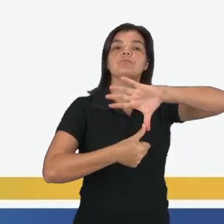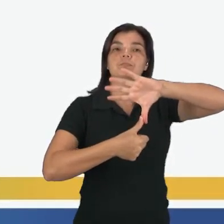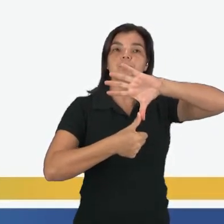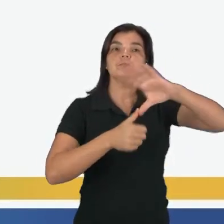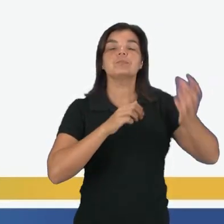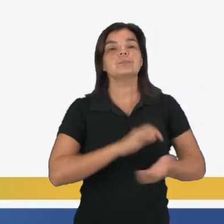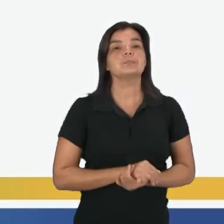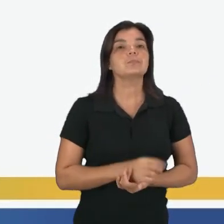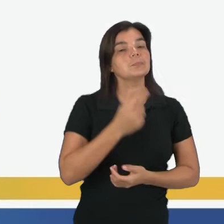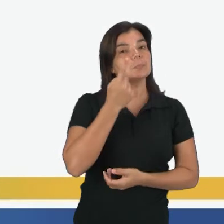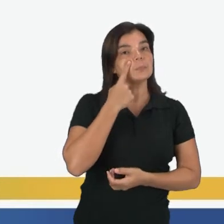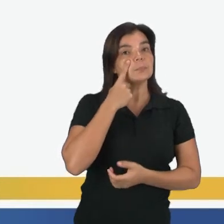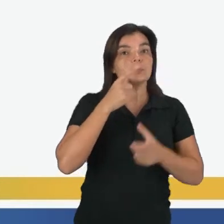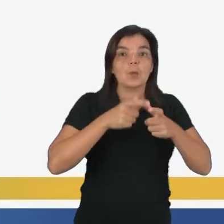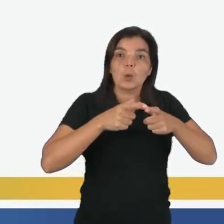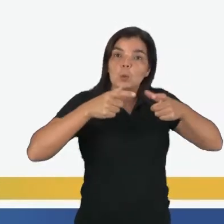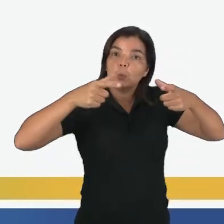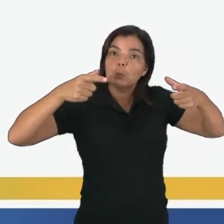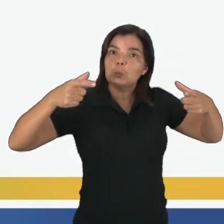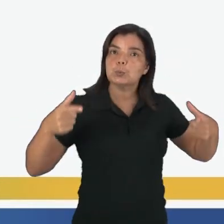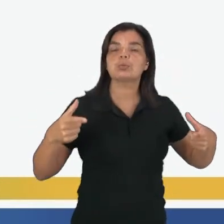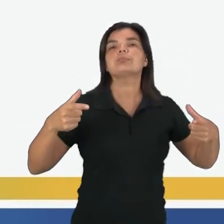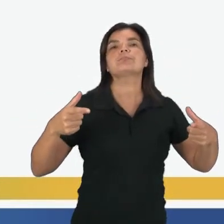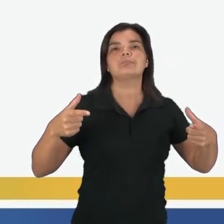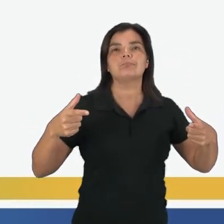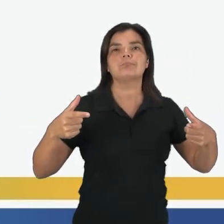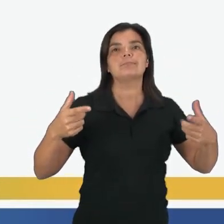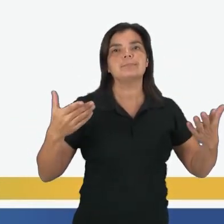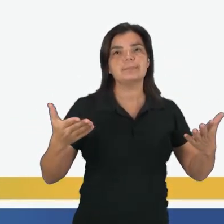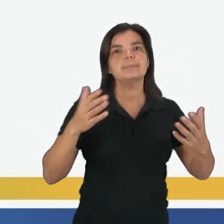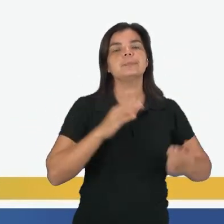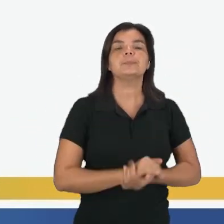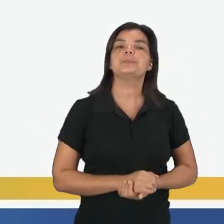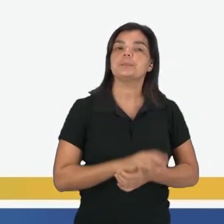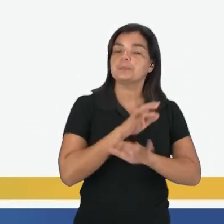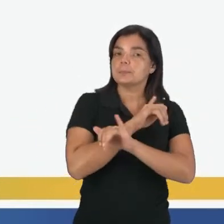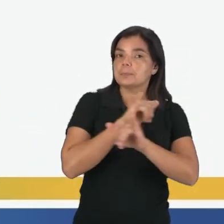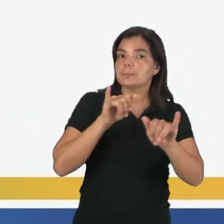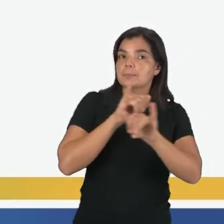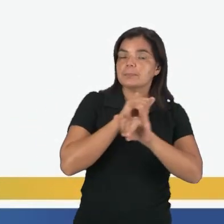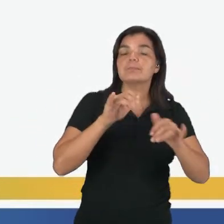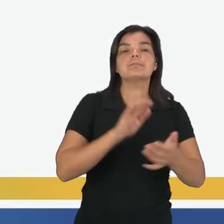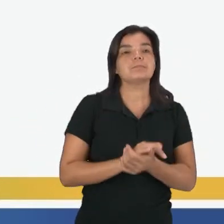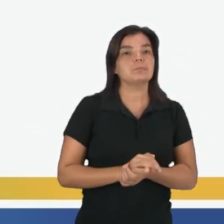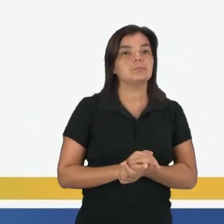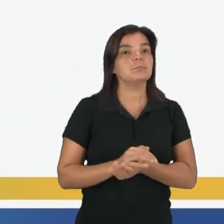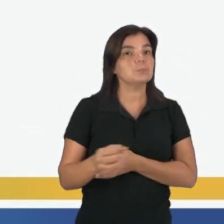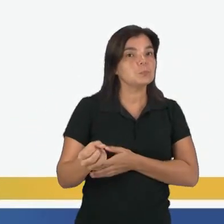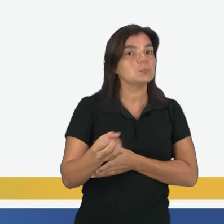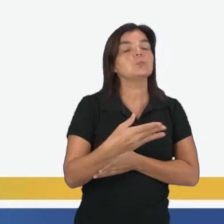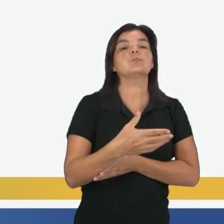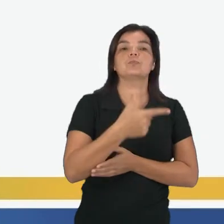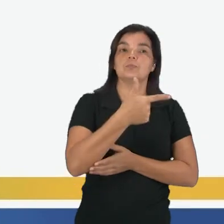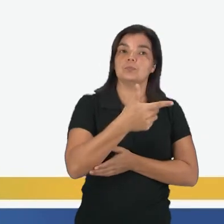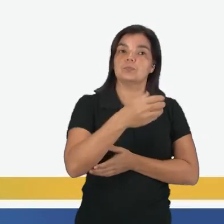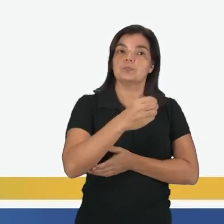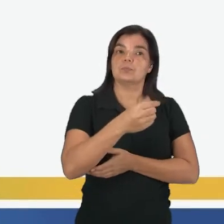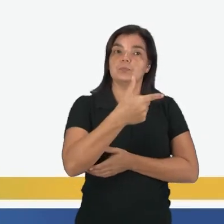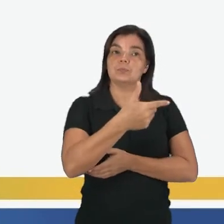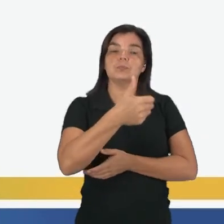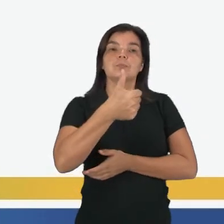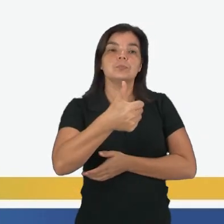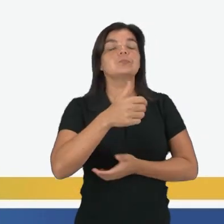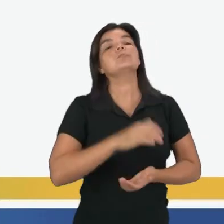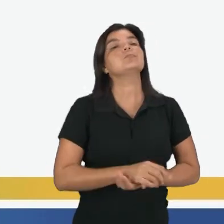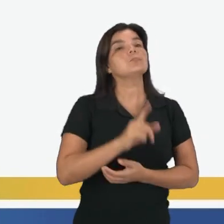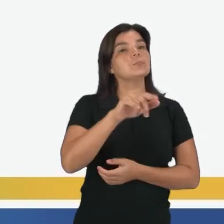Sul. Veja a dimensão disso aí, né? Então é uma informação super atualizada de 2021 e